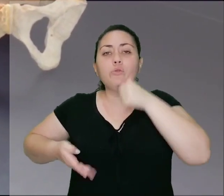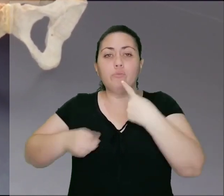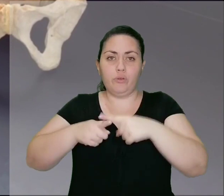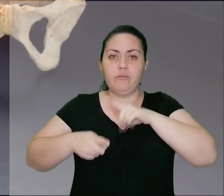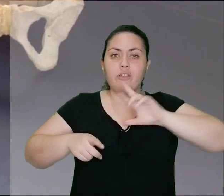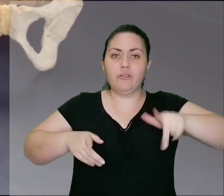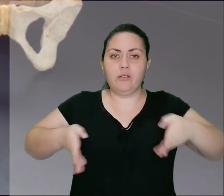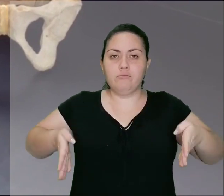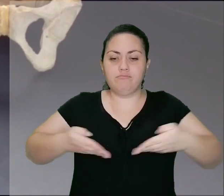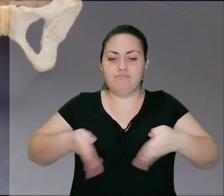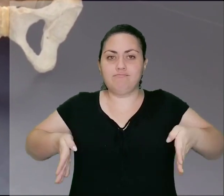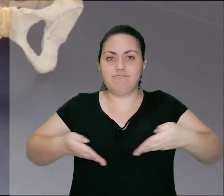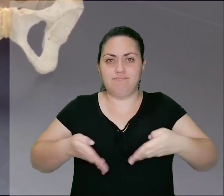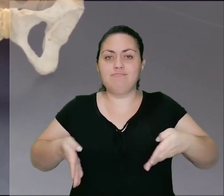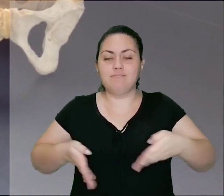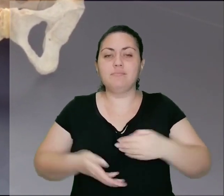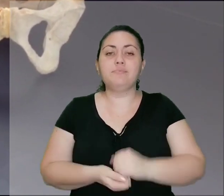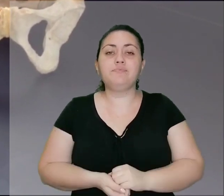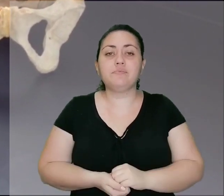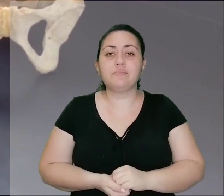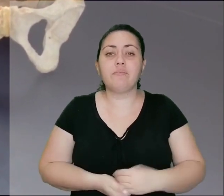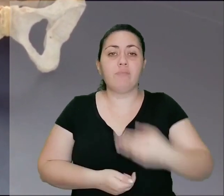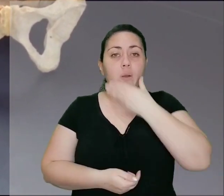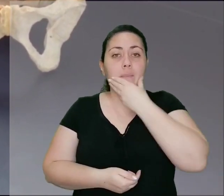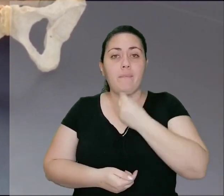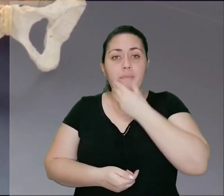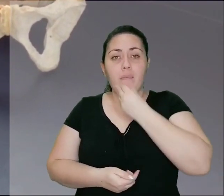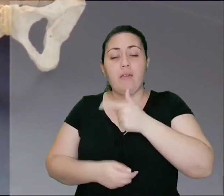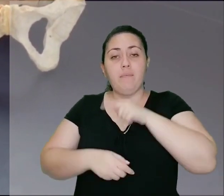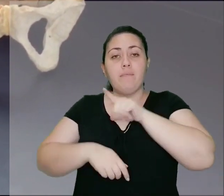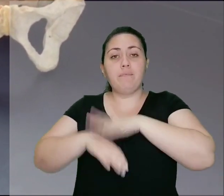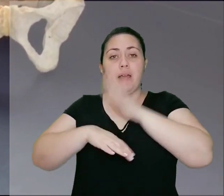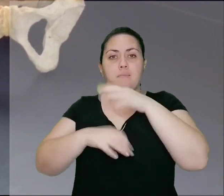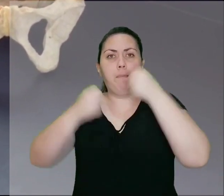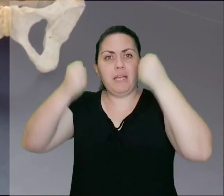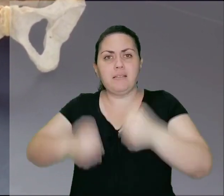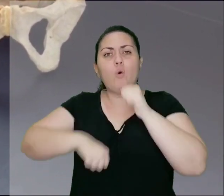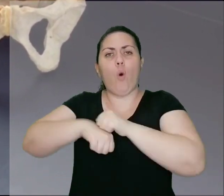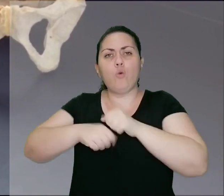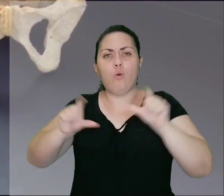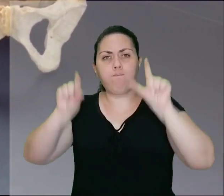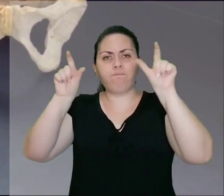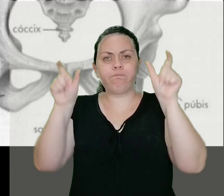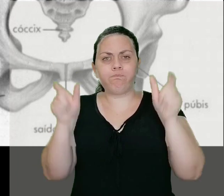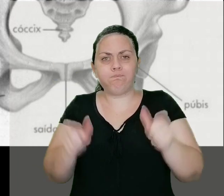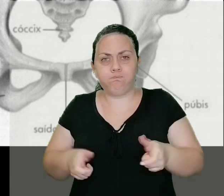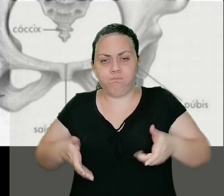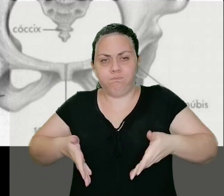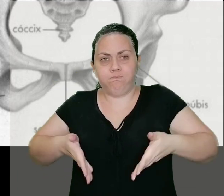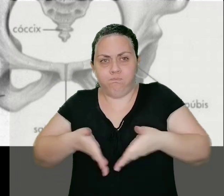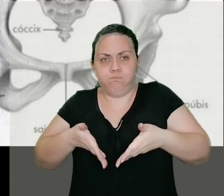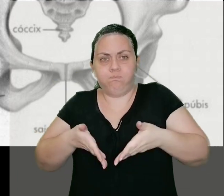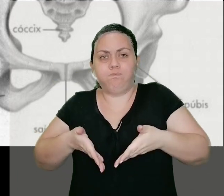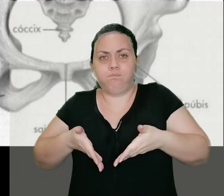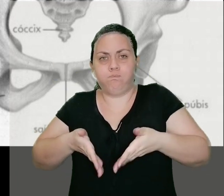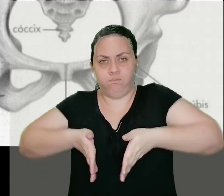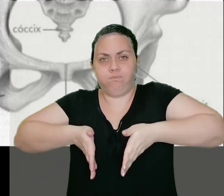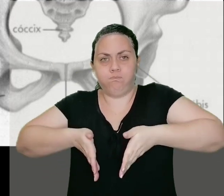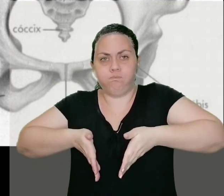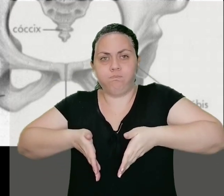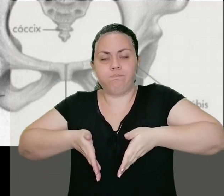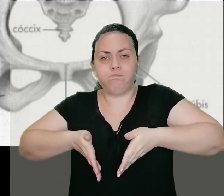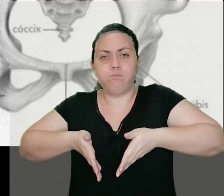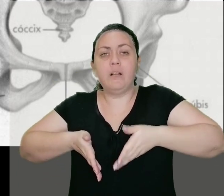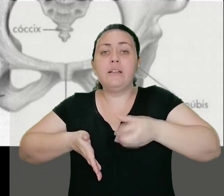homens e mulheres. A pelve masculina é mais pesada e com ossos mais grossos. Ela tem uma abertura superior menor e